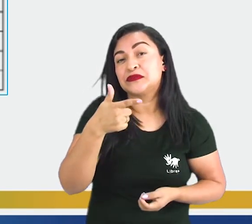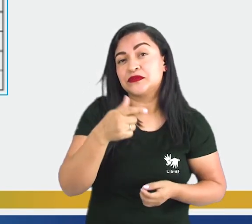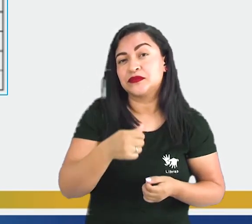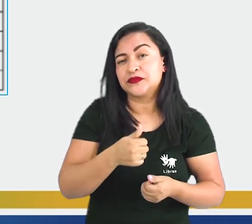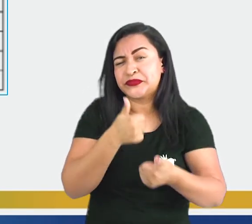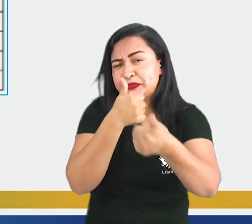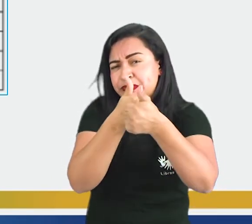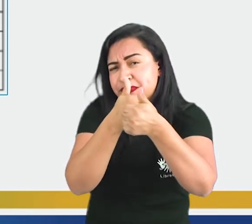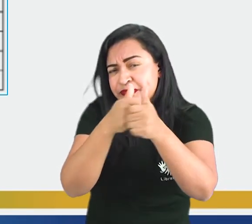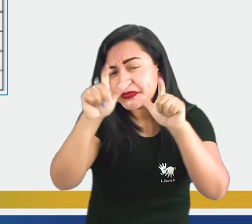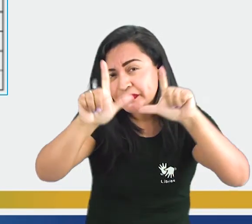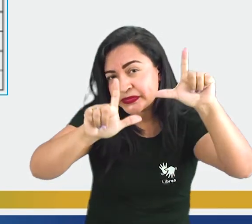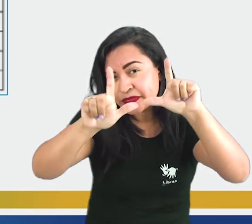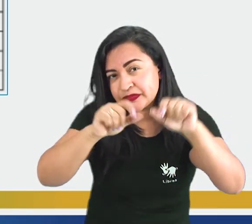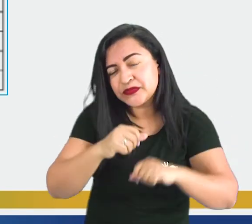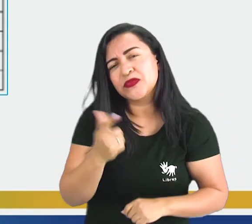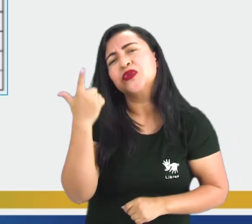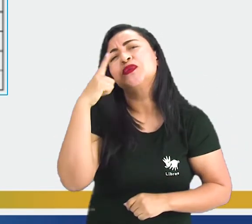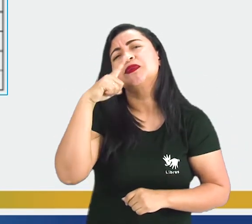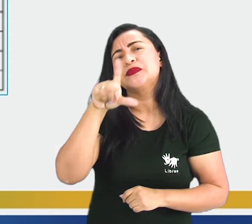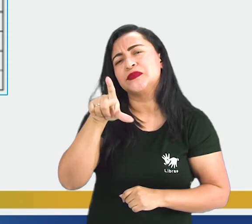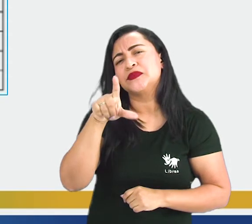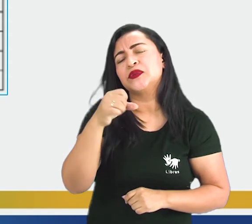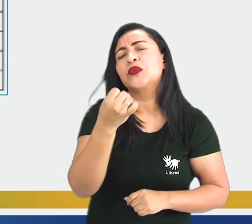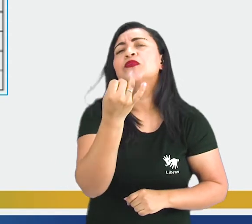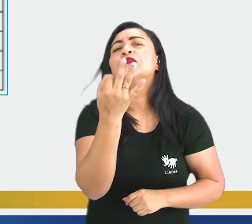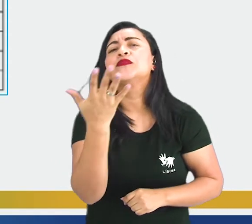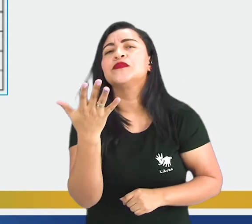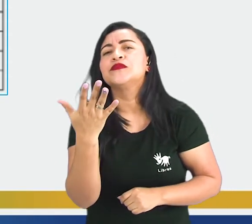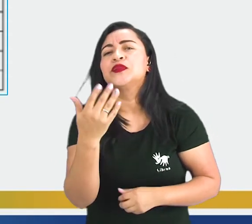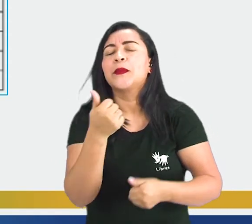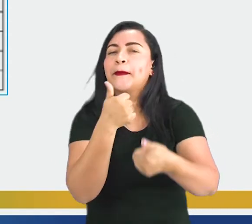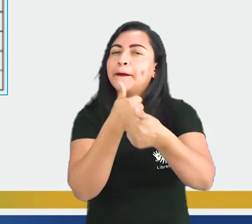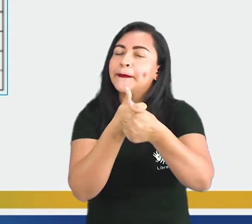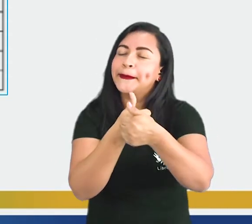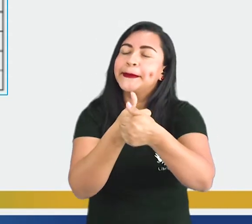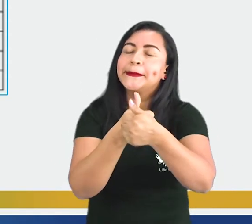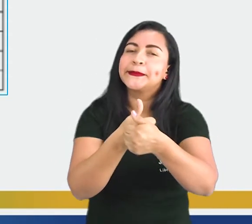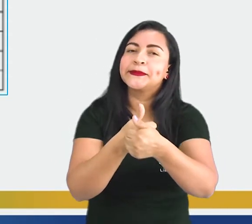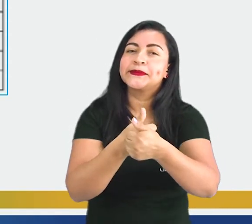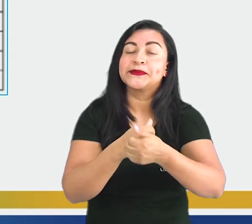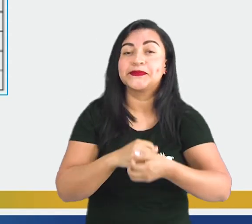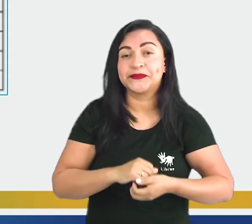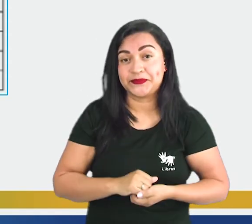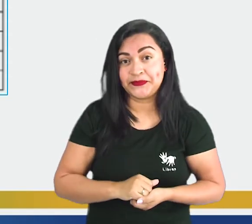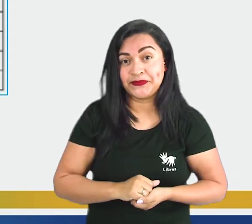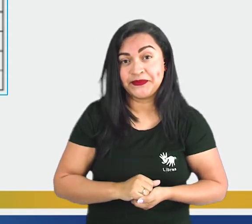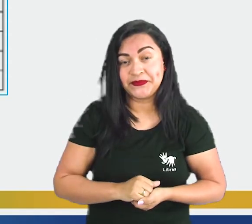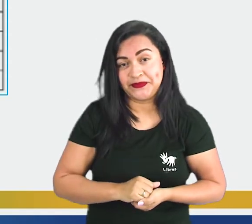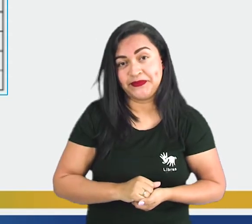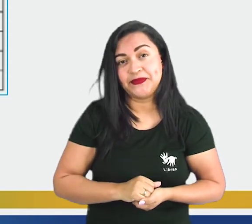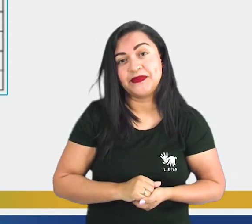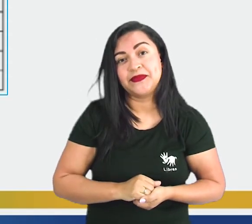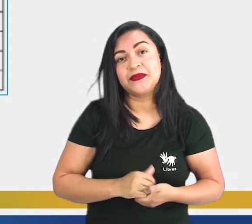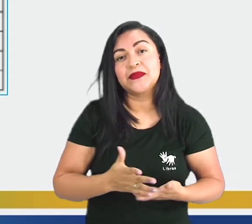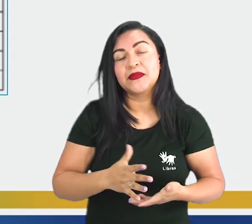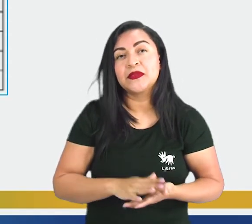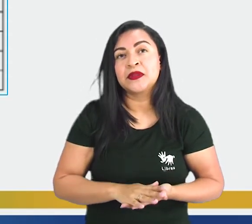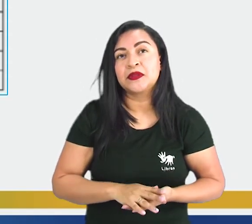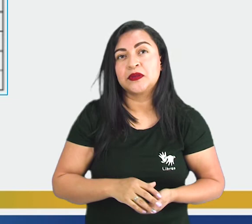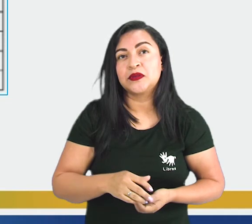aí do seu televisor para você conseguir contar. Ou você pode acompanhar aqui comigo no mouse onde eu estou movimentando,